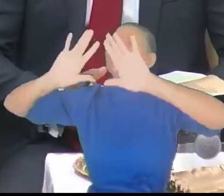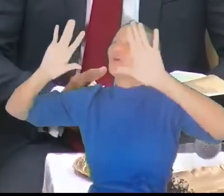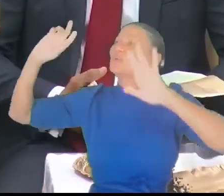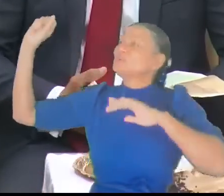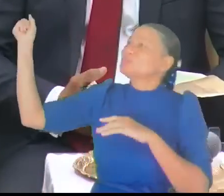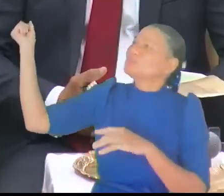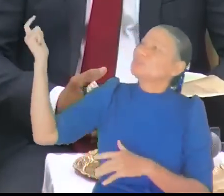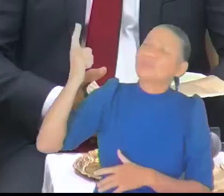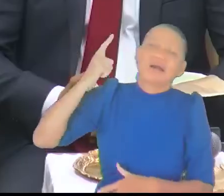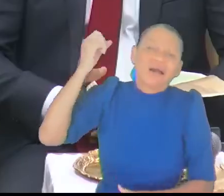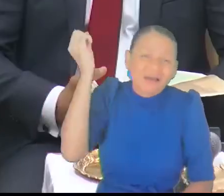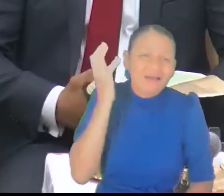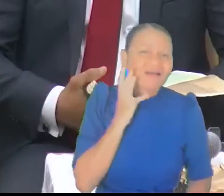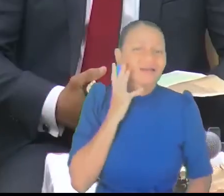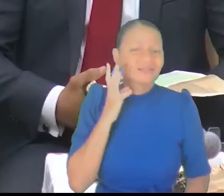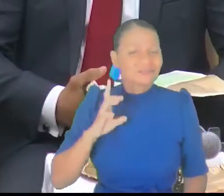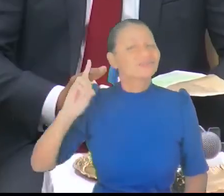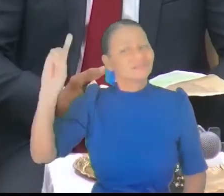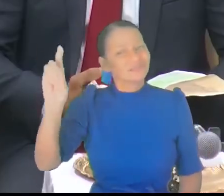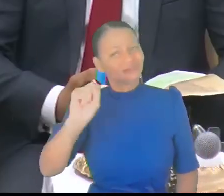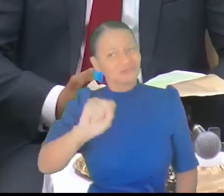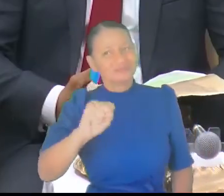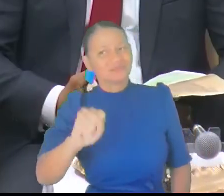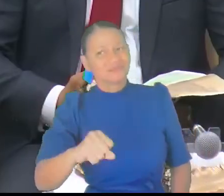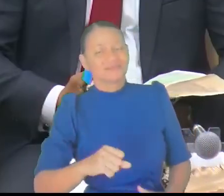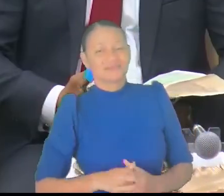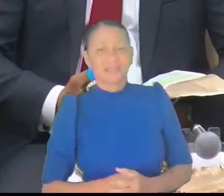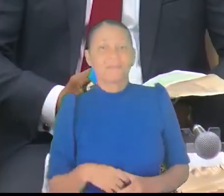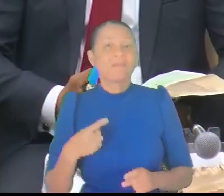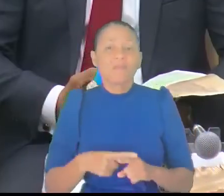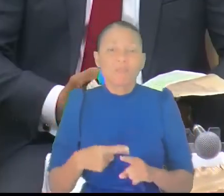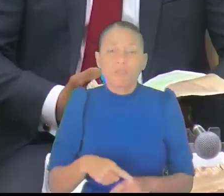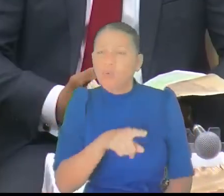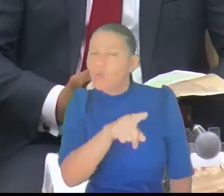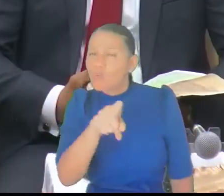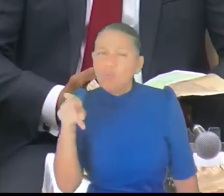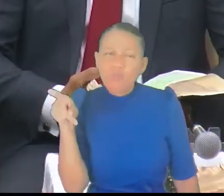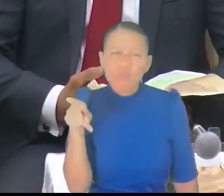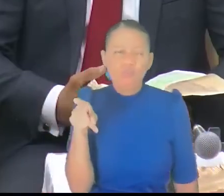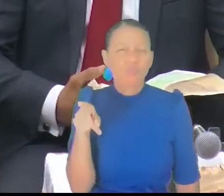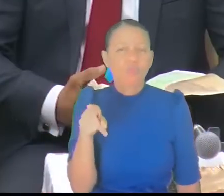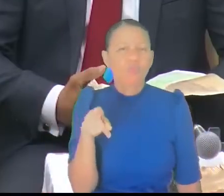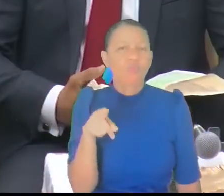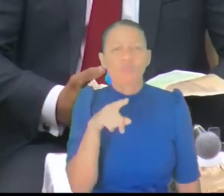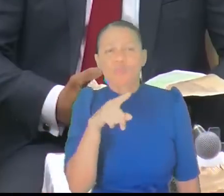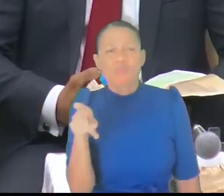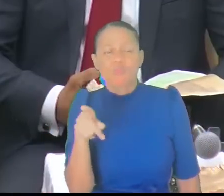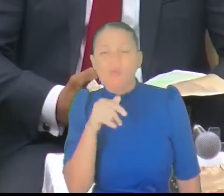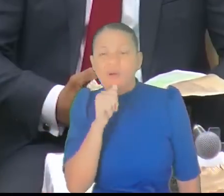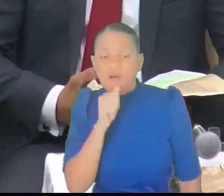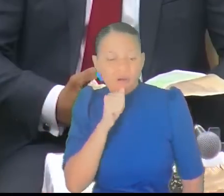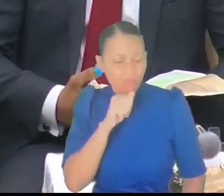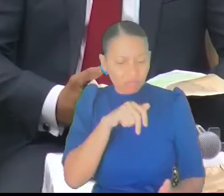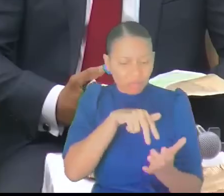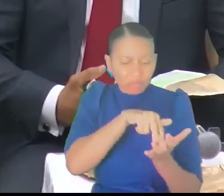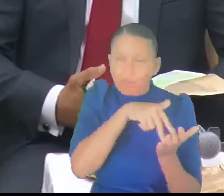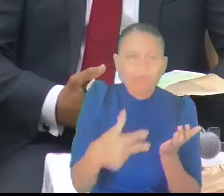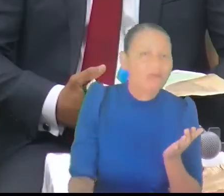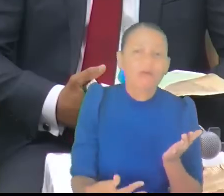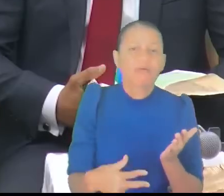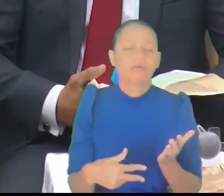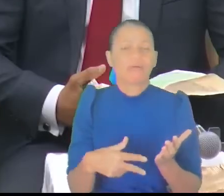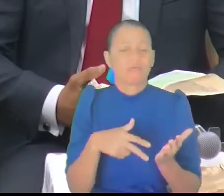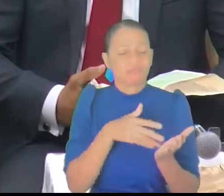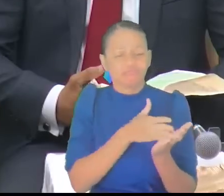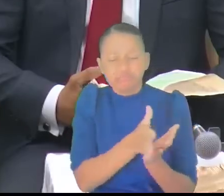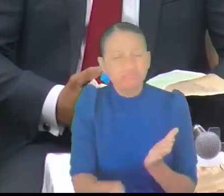É a graça de Deus. Por que é que você não caiu? Por que é que você